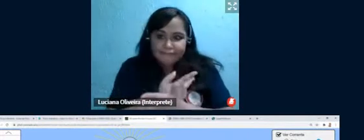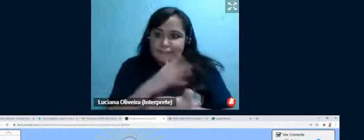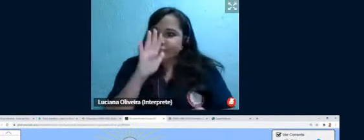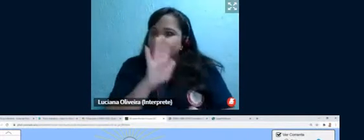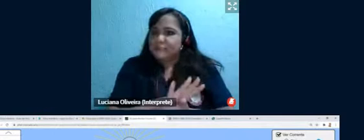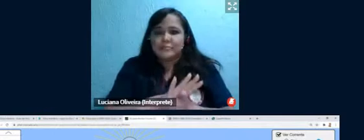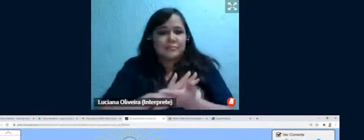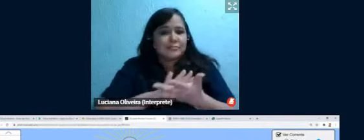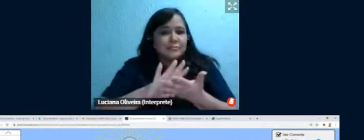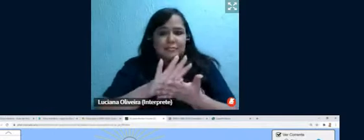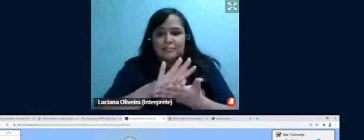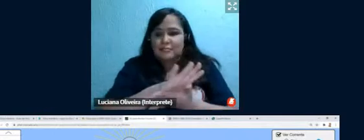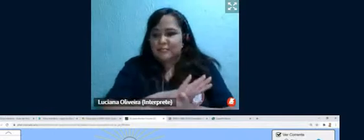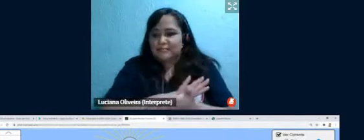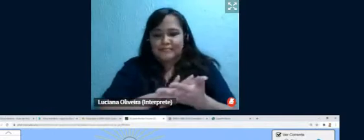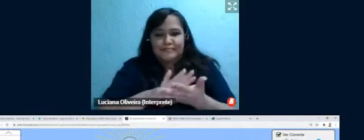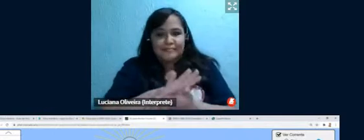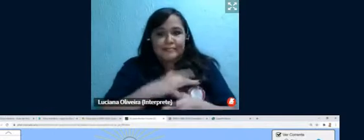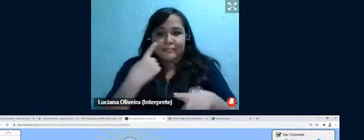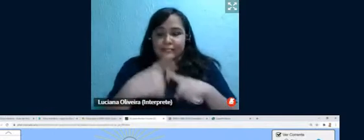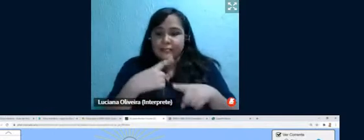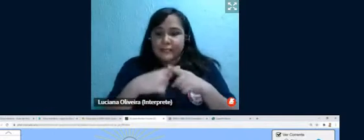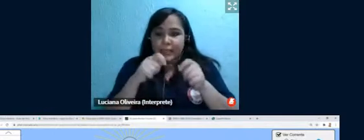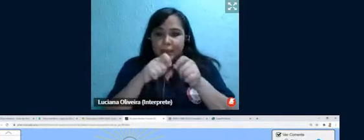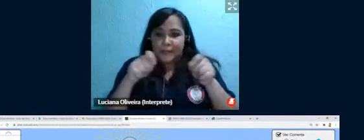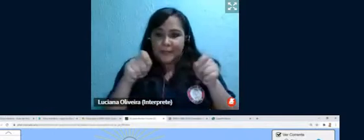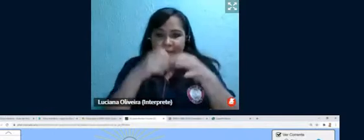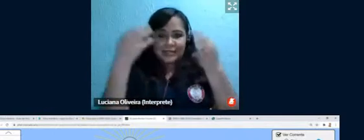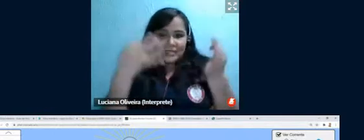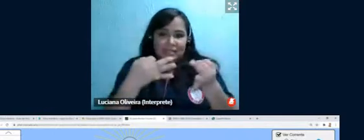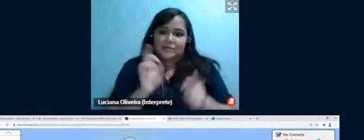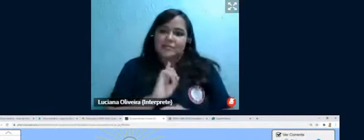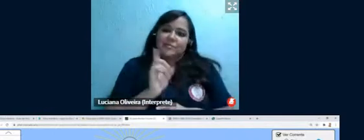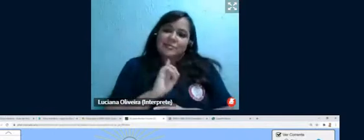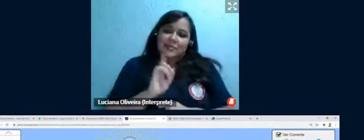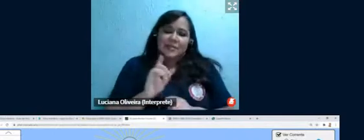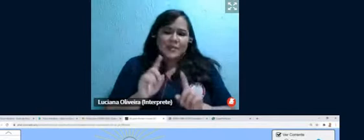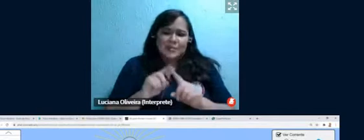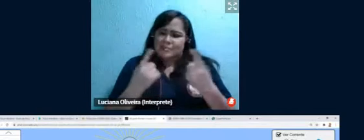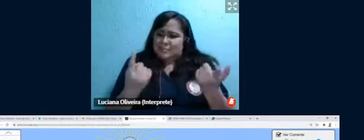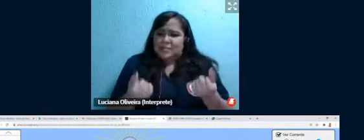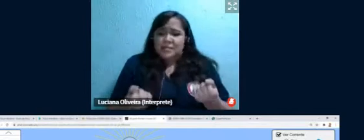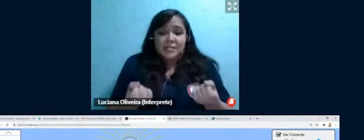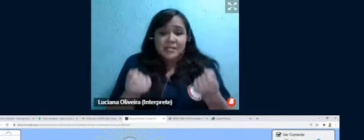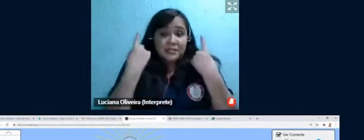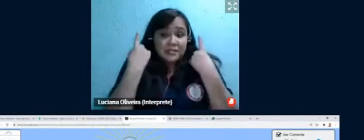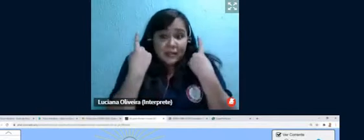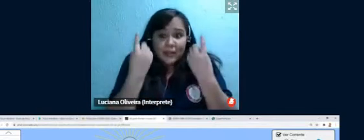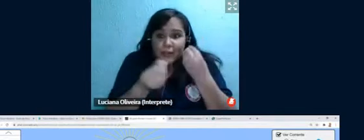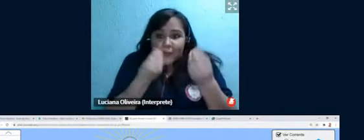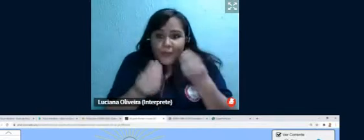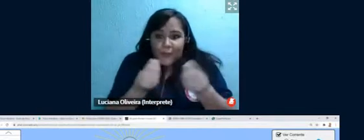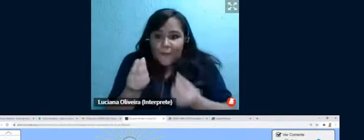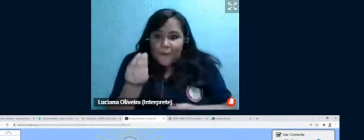magnético, não tem como o medidor fazer a medida corretamente. Então, por essa razão, eu achei bem estranho o FET colocar esse